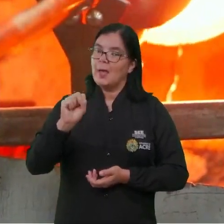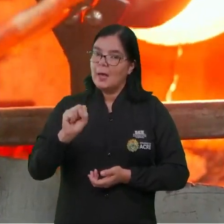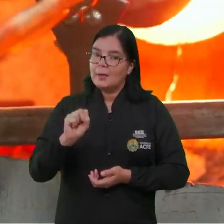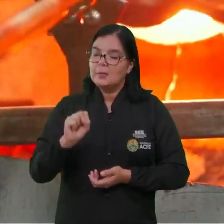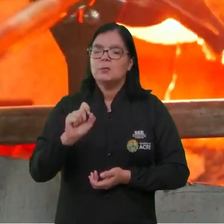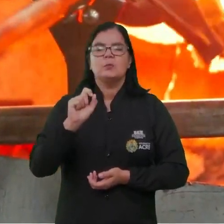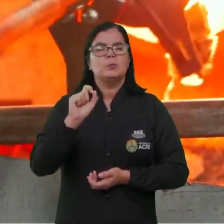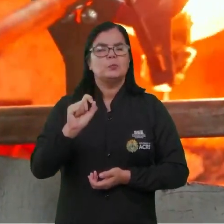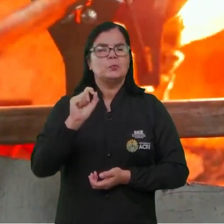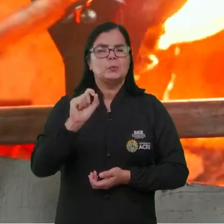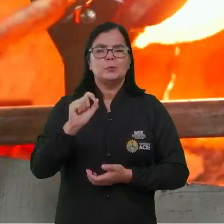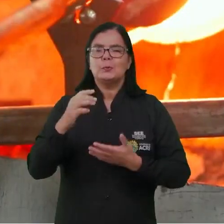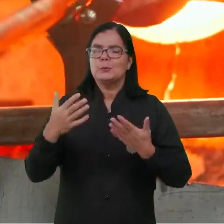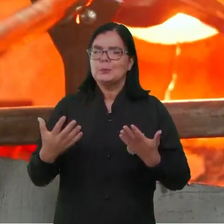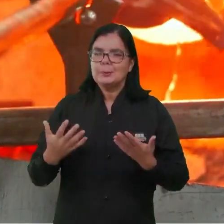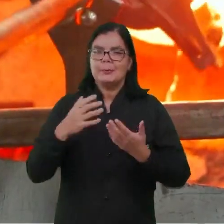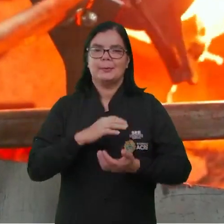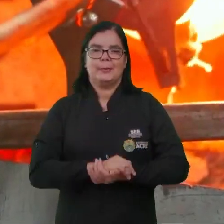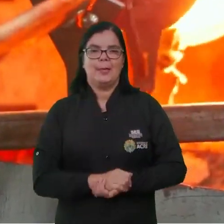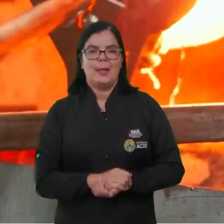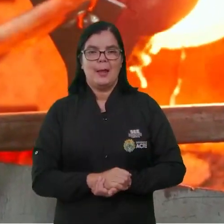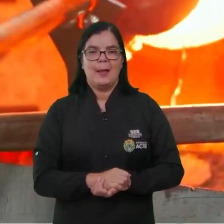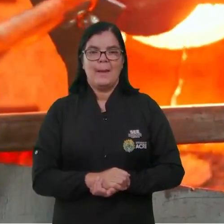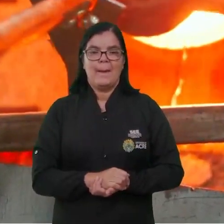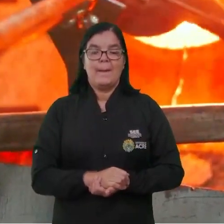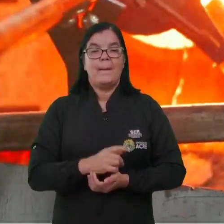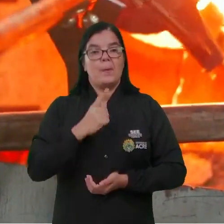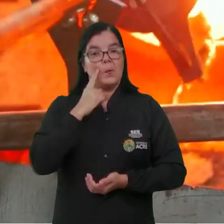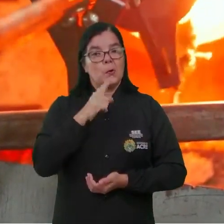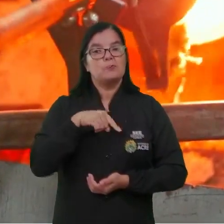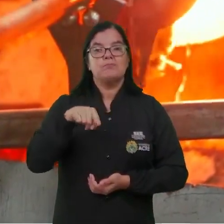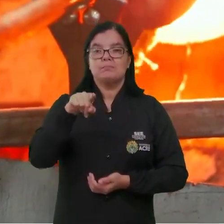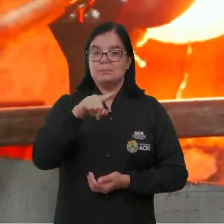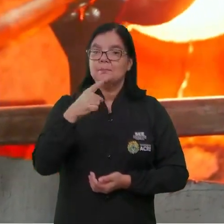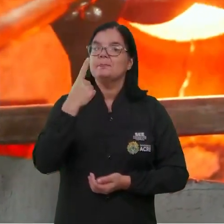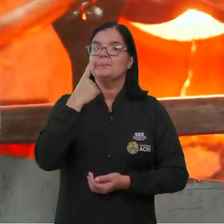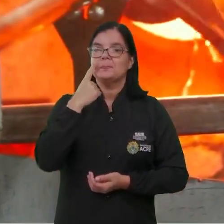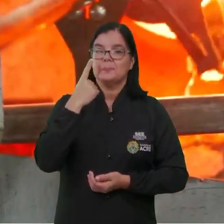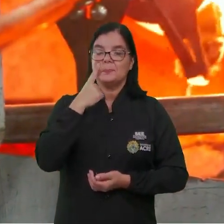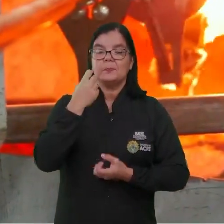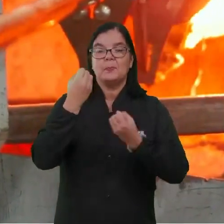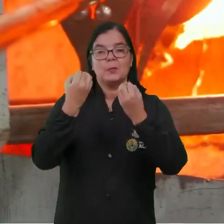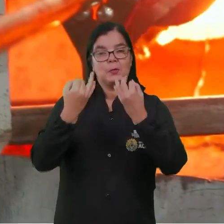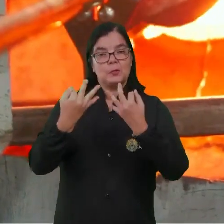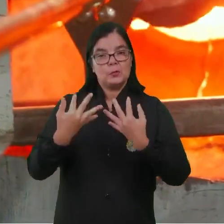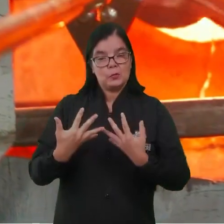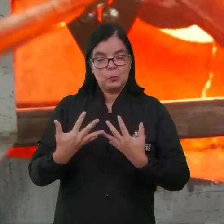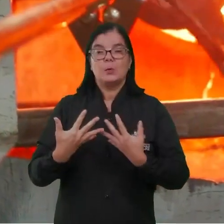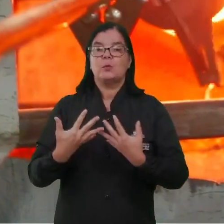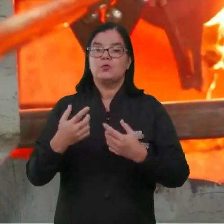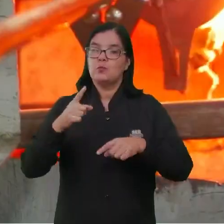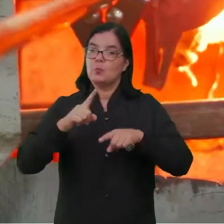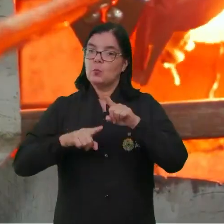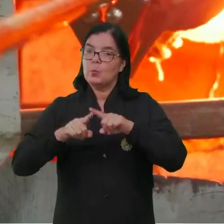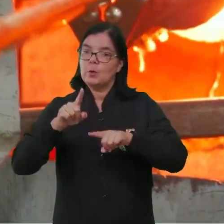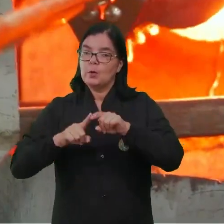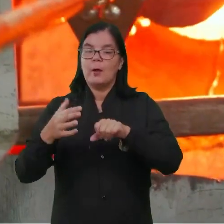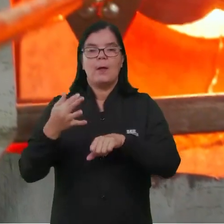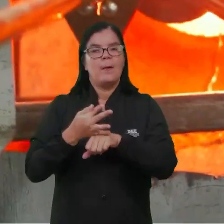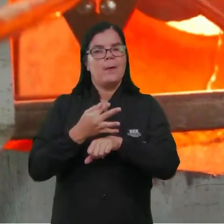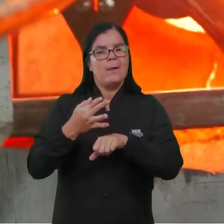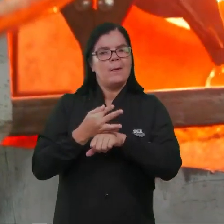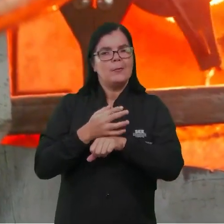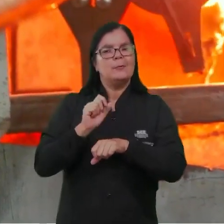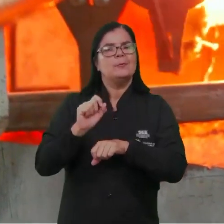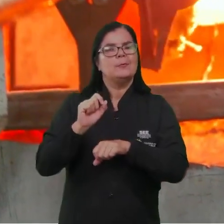os refratários, né? Então, aí, ó, como vocês podem ver, a gente está falando, né, de um material que resiste ao quê,